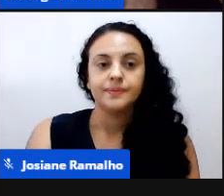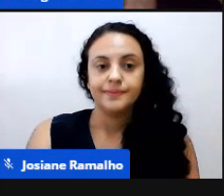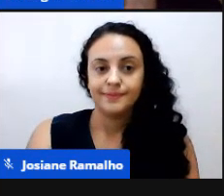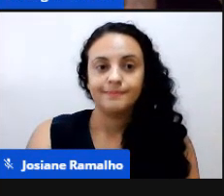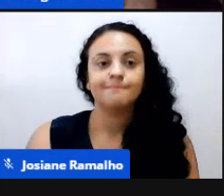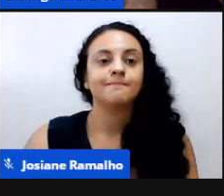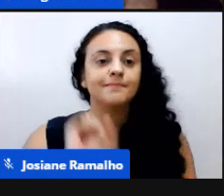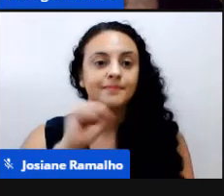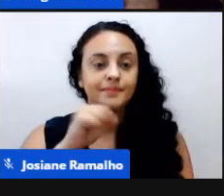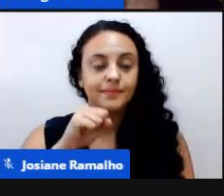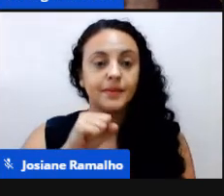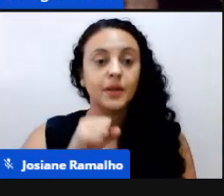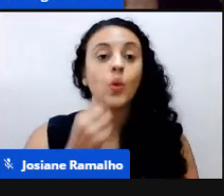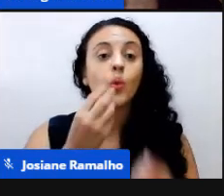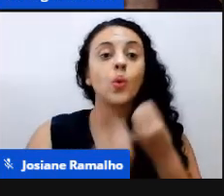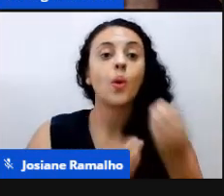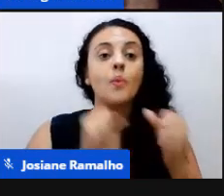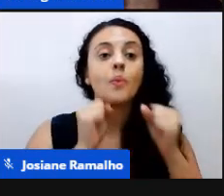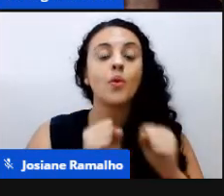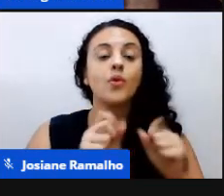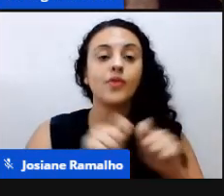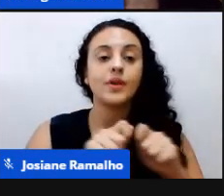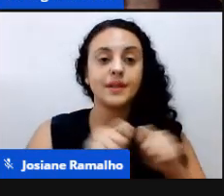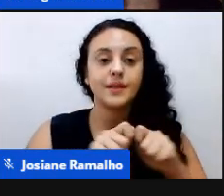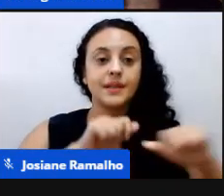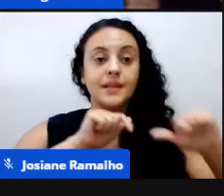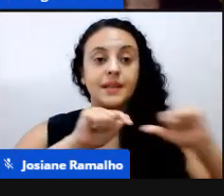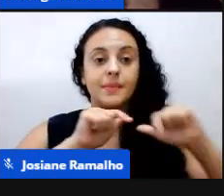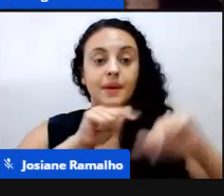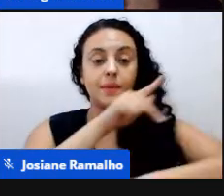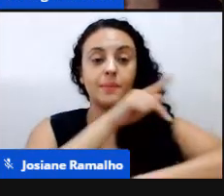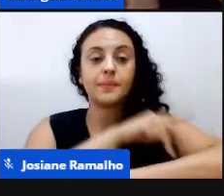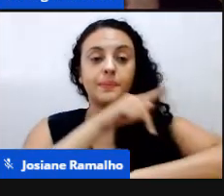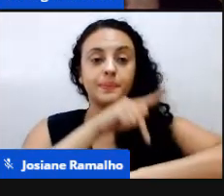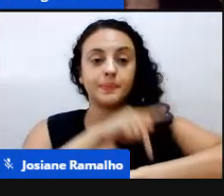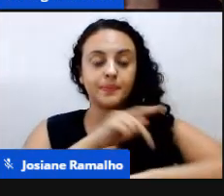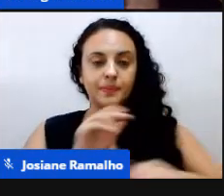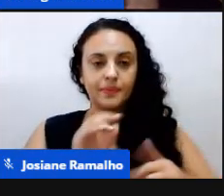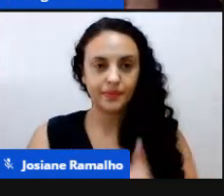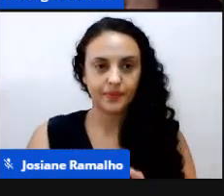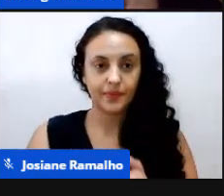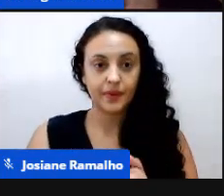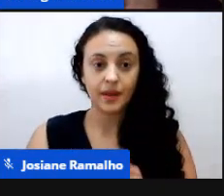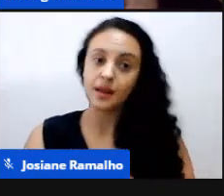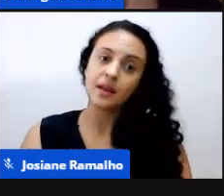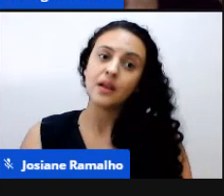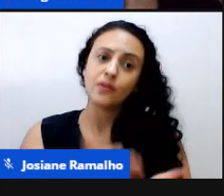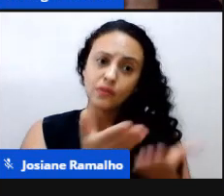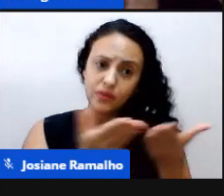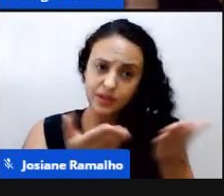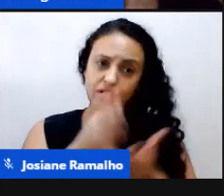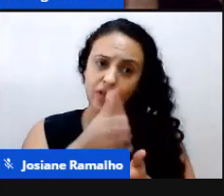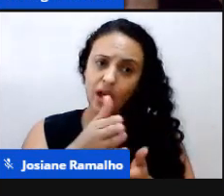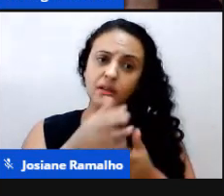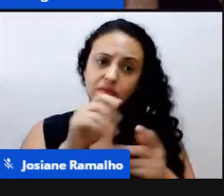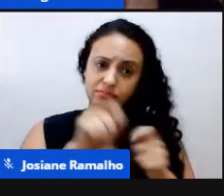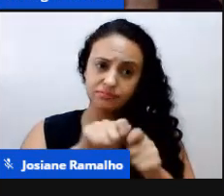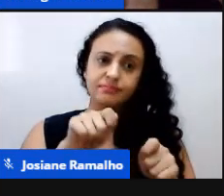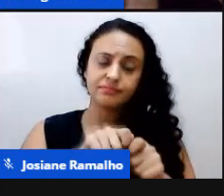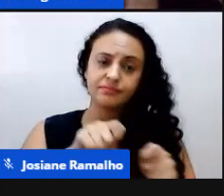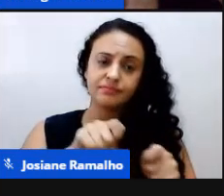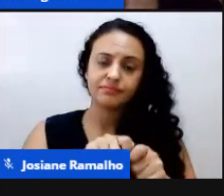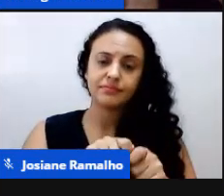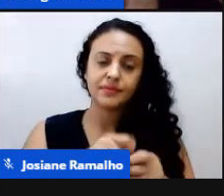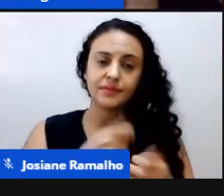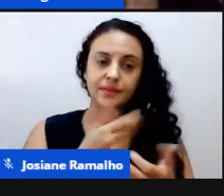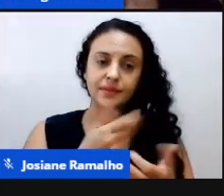Exatamente. Como que pode ser feito, professores, esse trabalho pedagógico de vocês? É o que vocês já estão fazendo hoje com as aulas